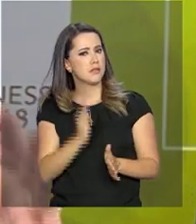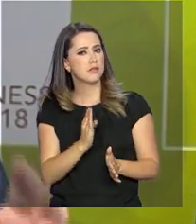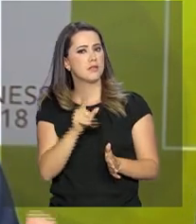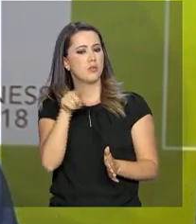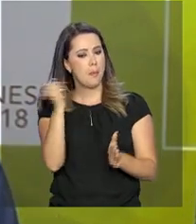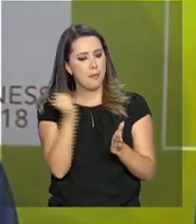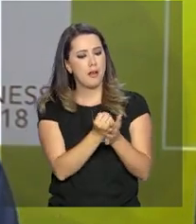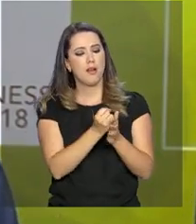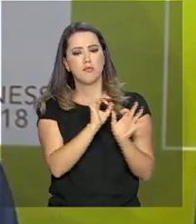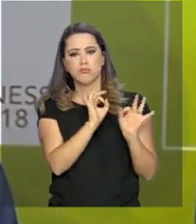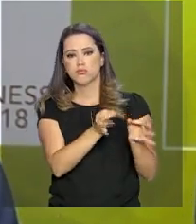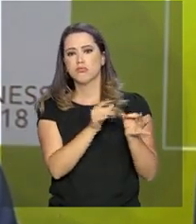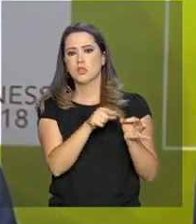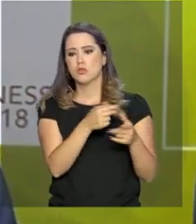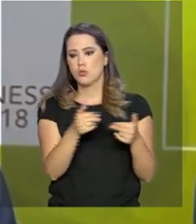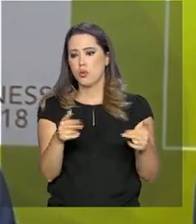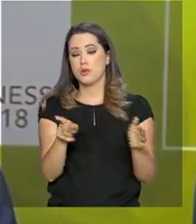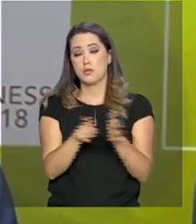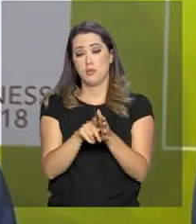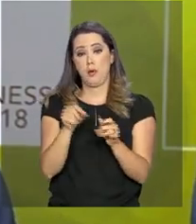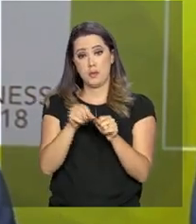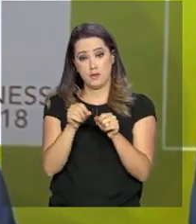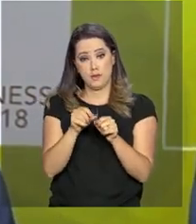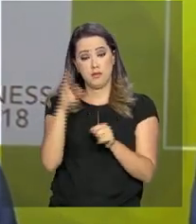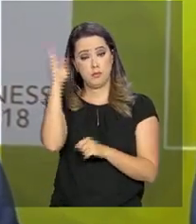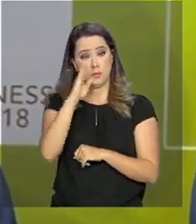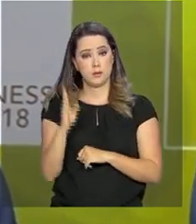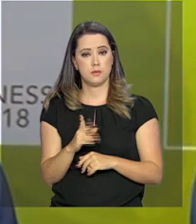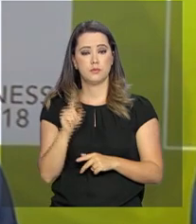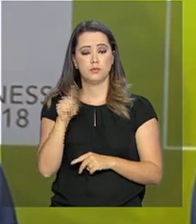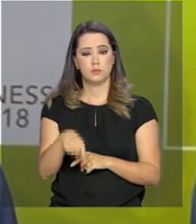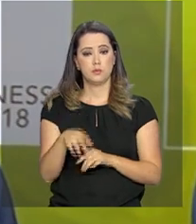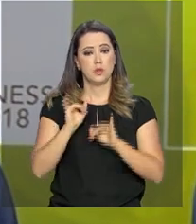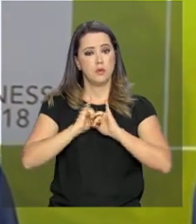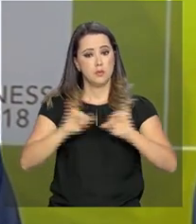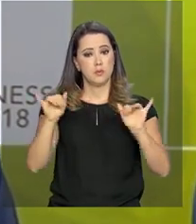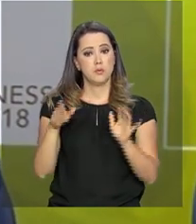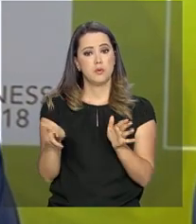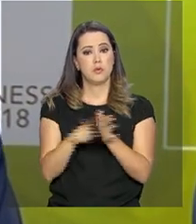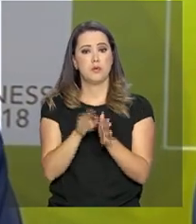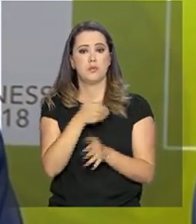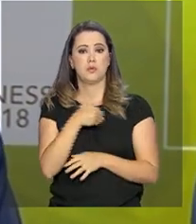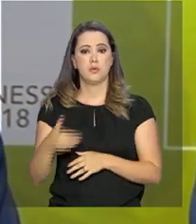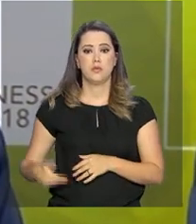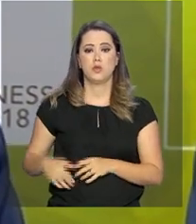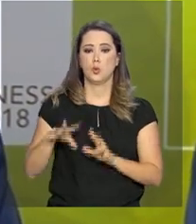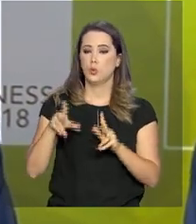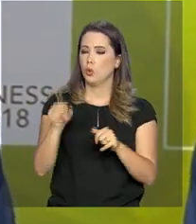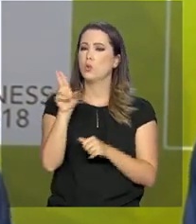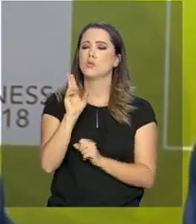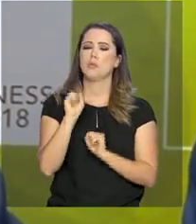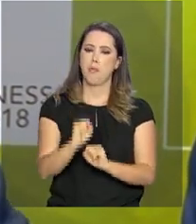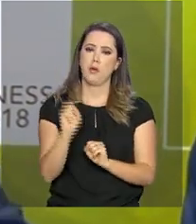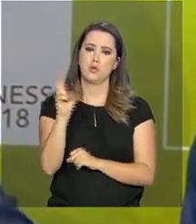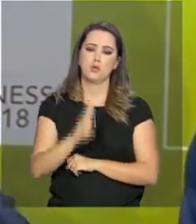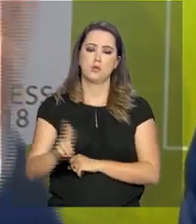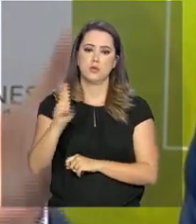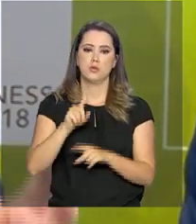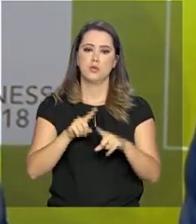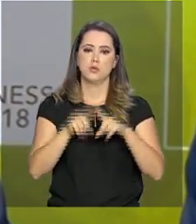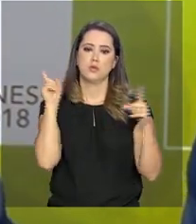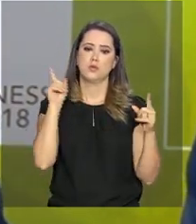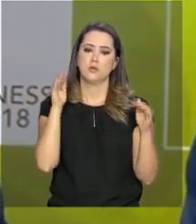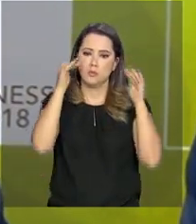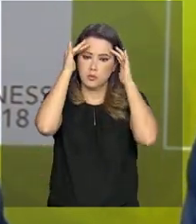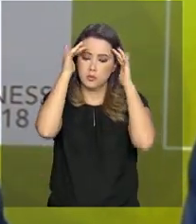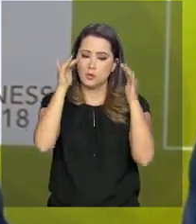uma marca oficial, então, dos produtos. Como eu disse lá, ela é pública, ela é do governo, porém pública, todos podem utilizar, desde que estejam